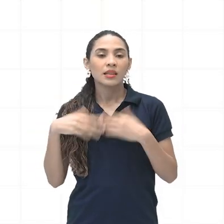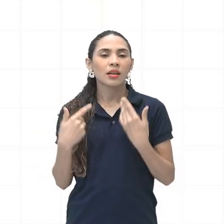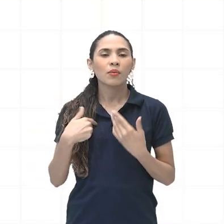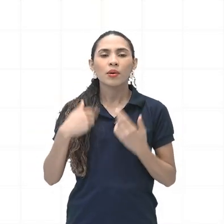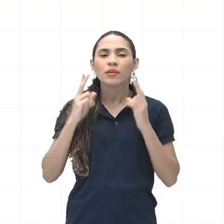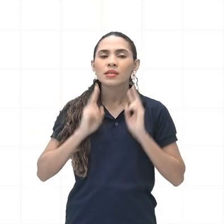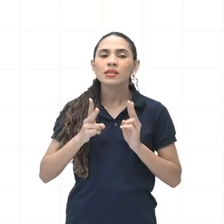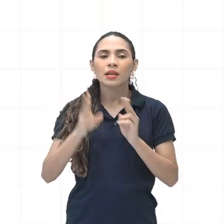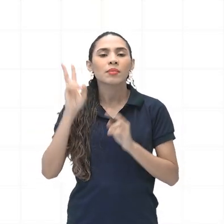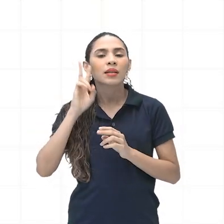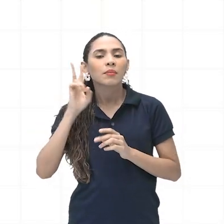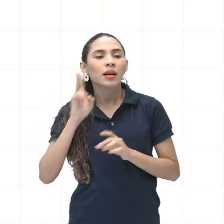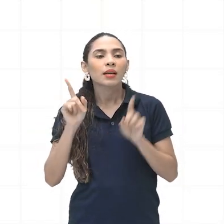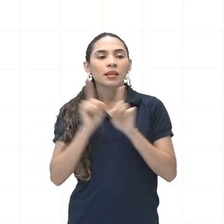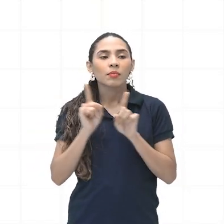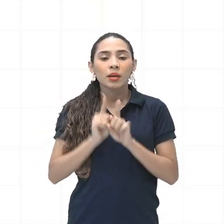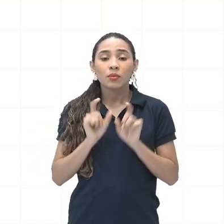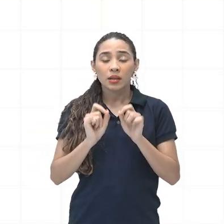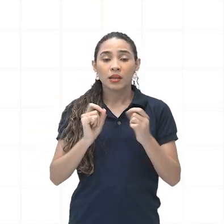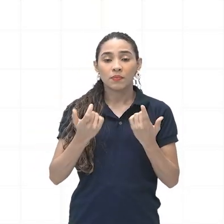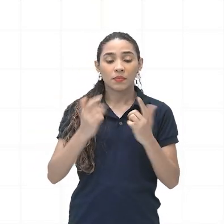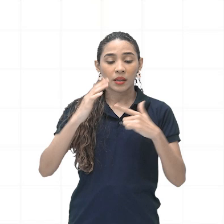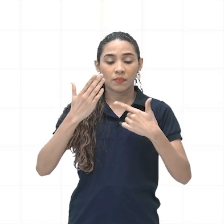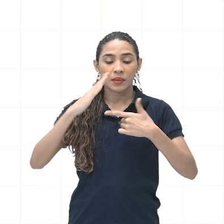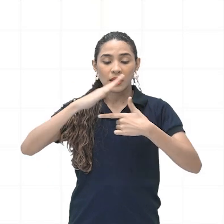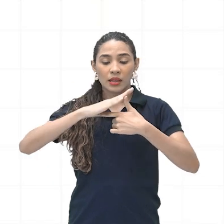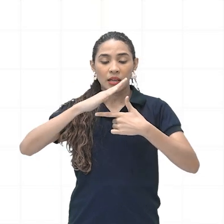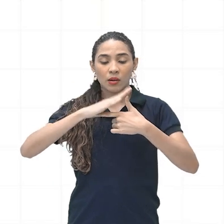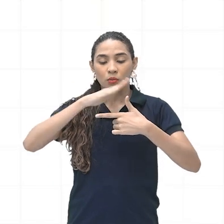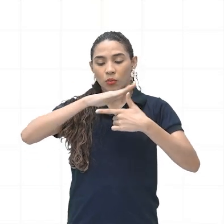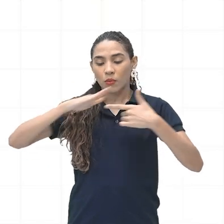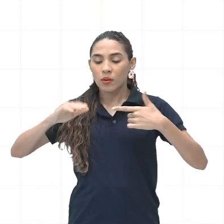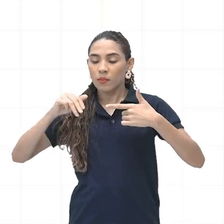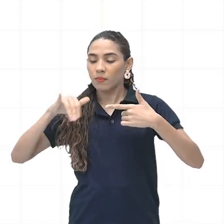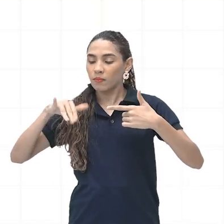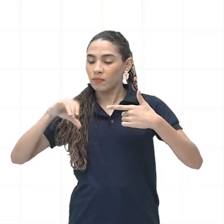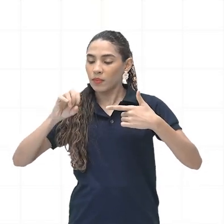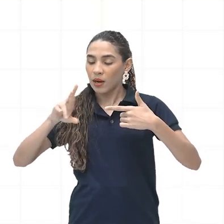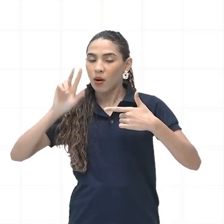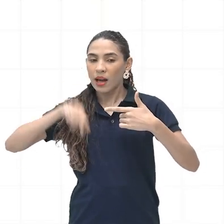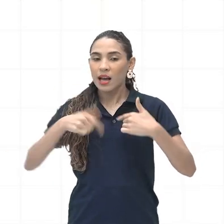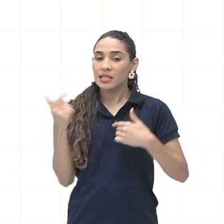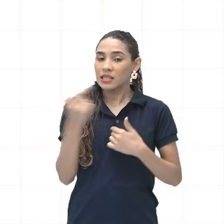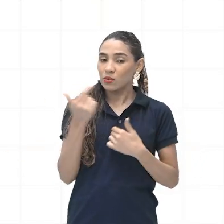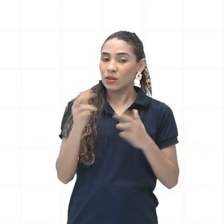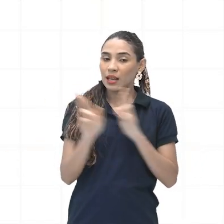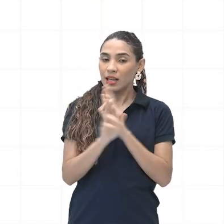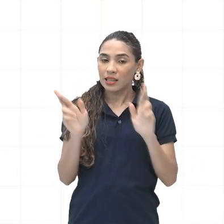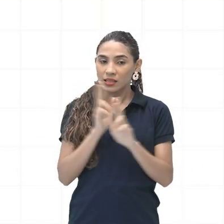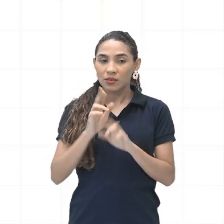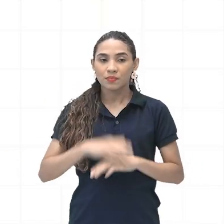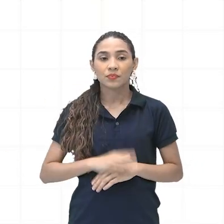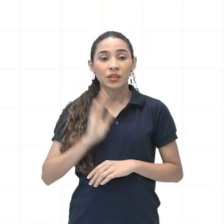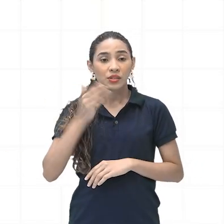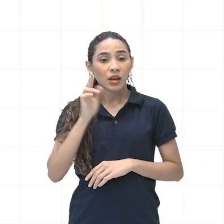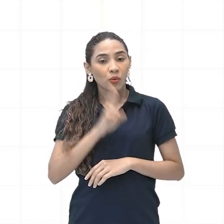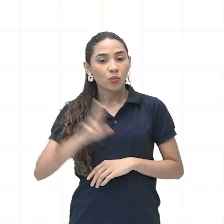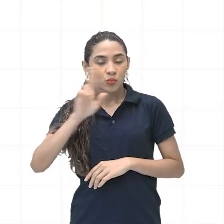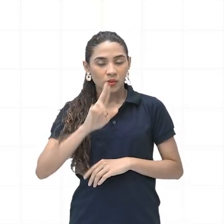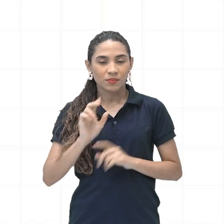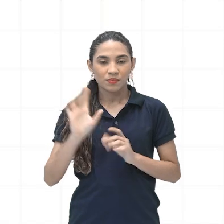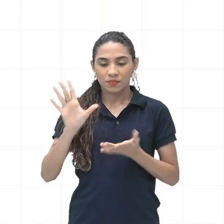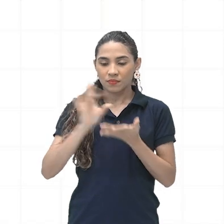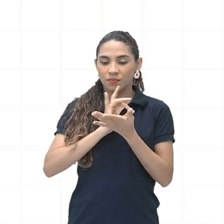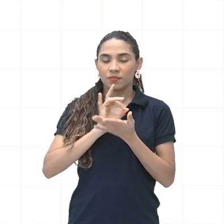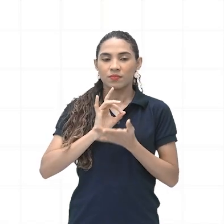estar lembrando também lá daquele triângulo maior, hein? Essa aqui é a nossa segunda relação, já coloca aí no